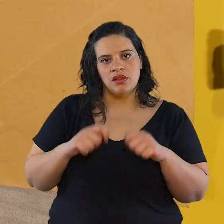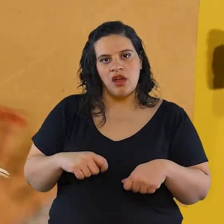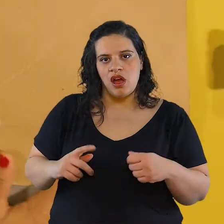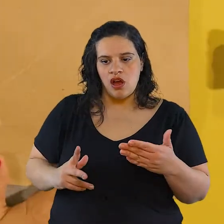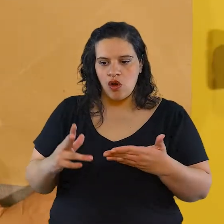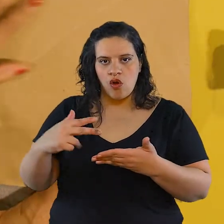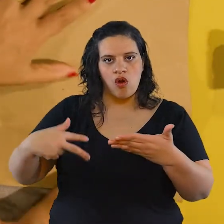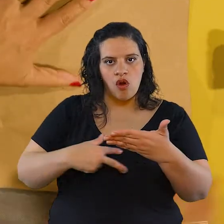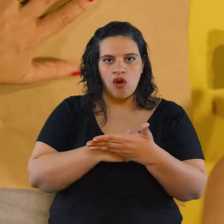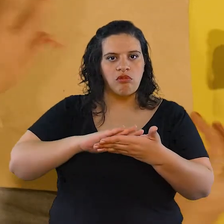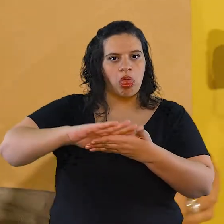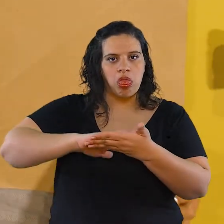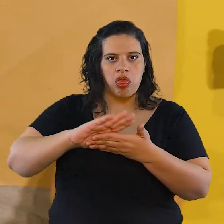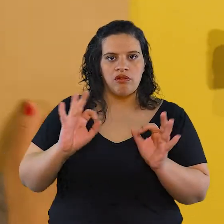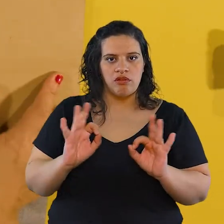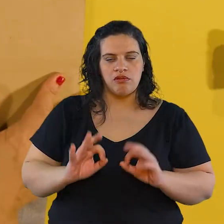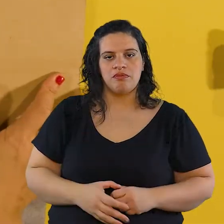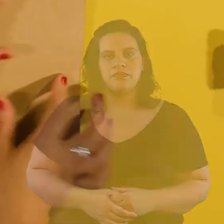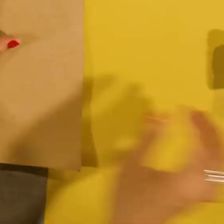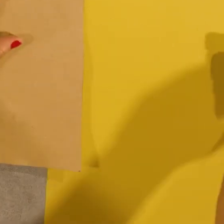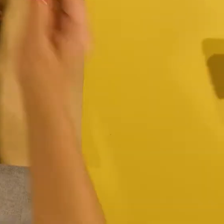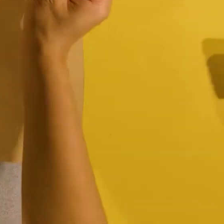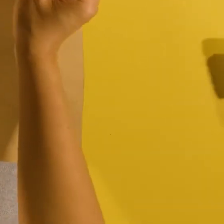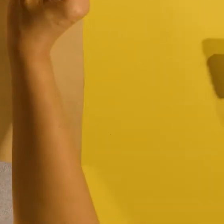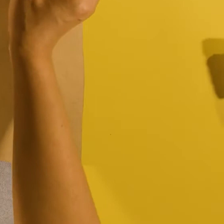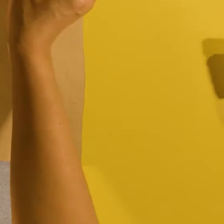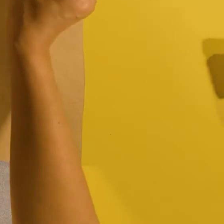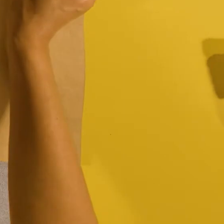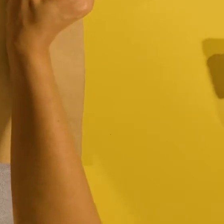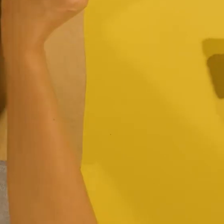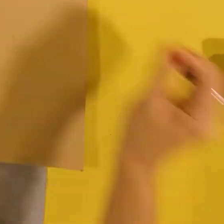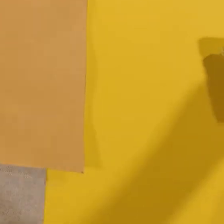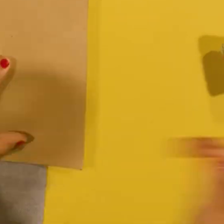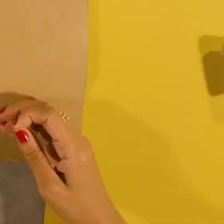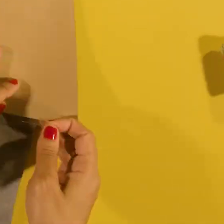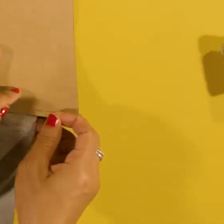para que eu consiga cortar sem ela se movimentar.